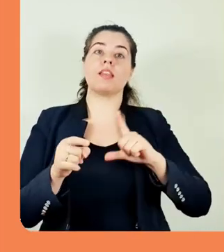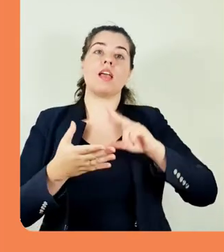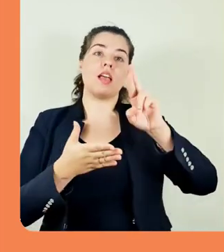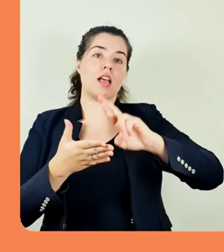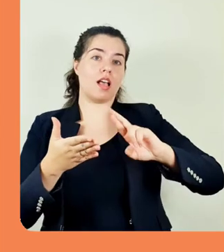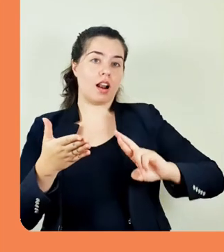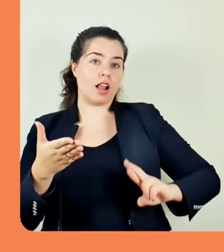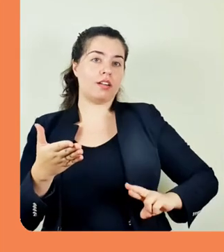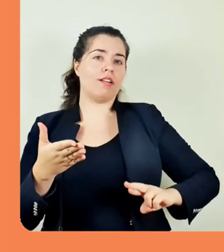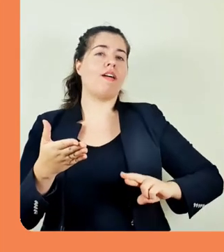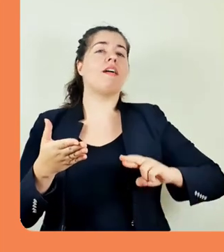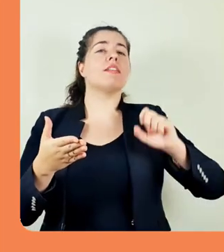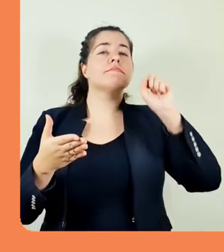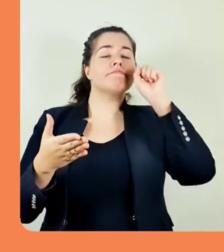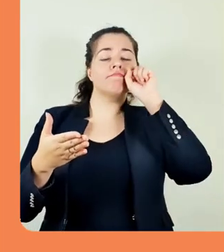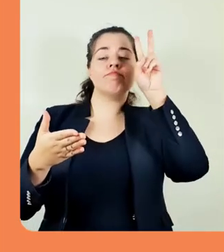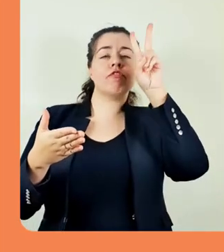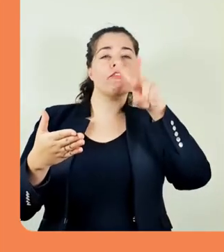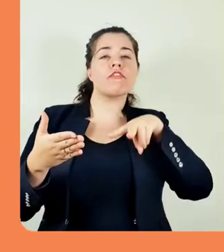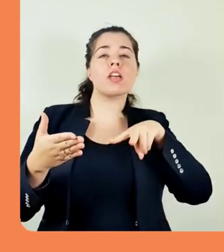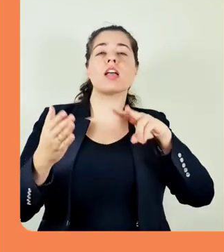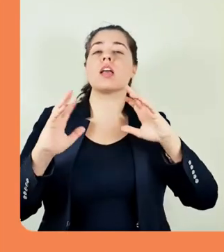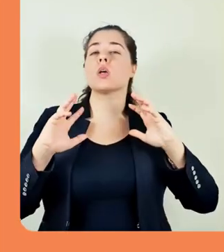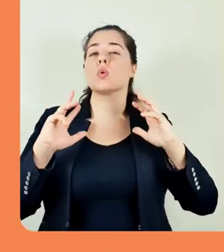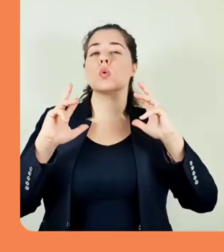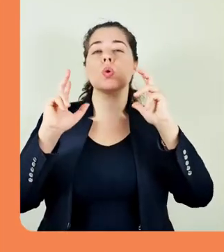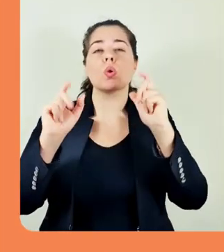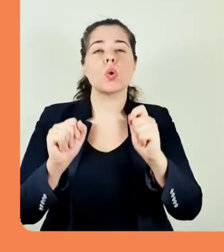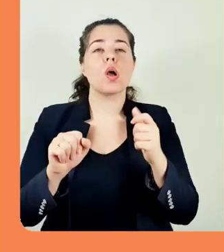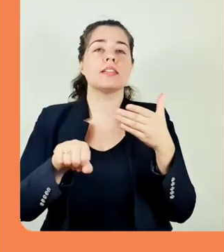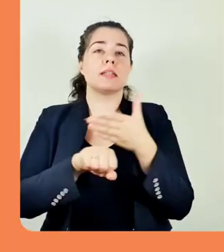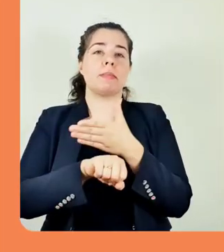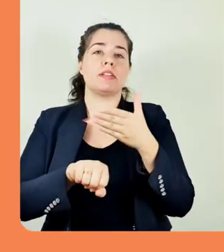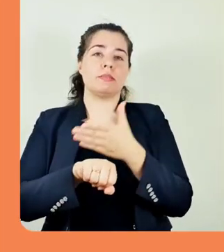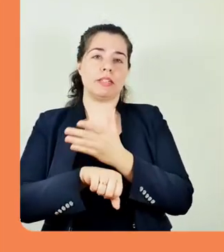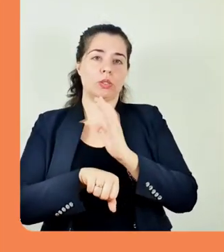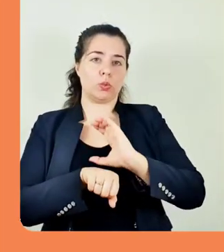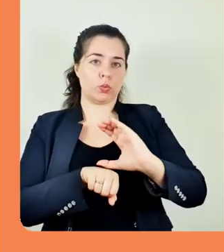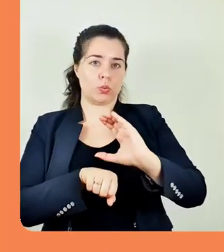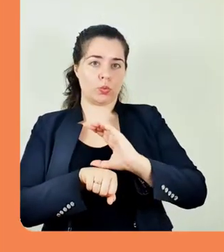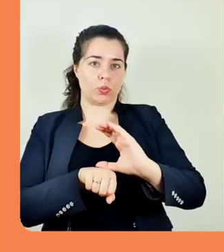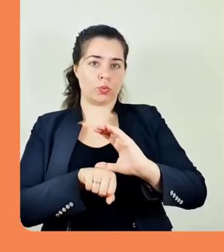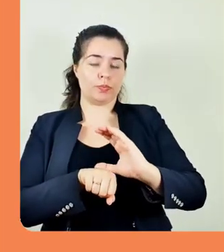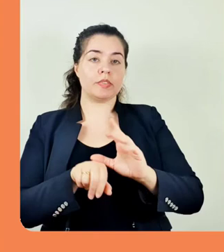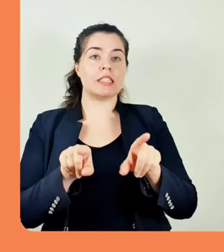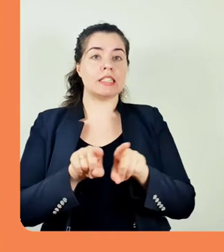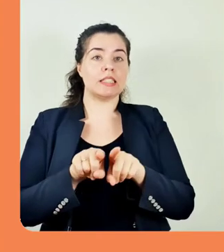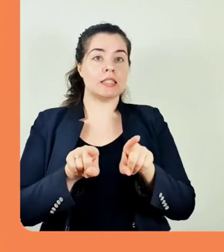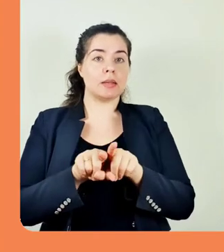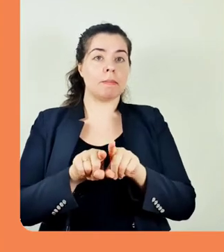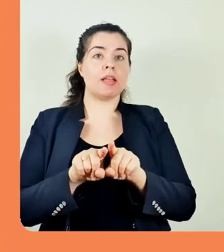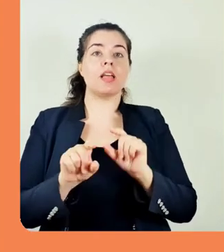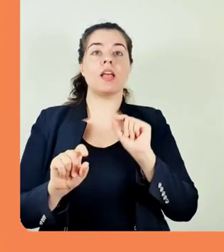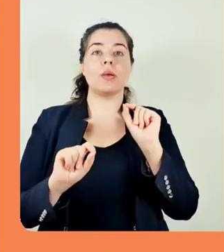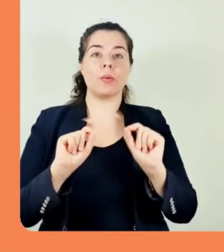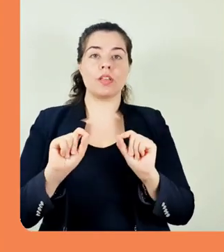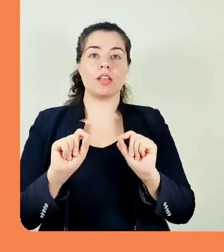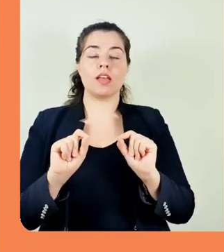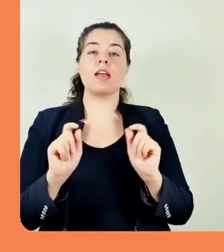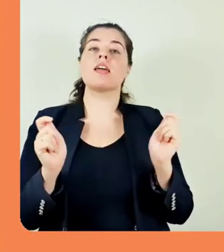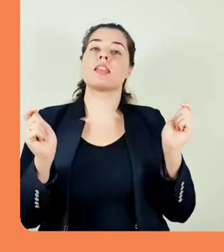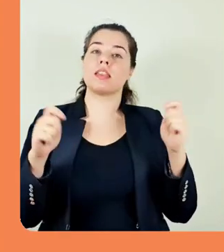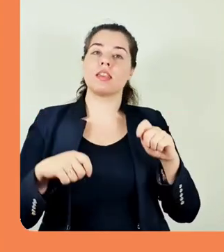E você também tem um relatório que você verá então todos os participantes